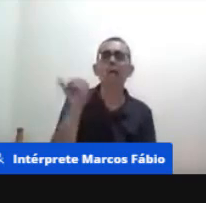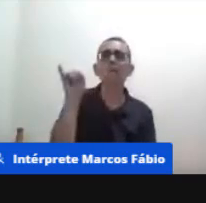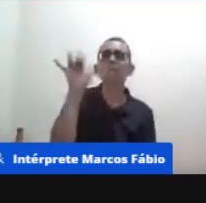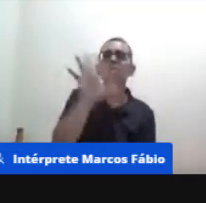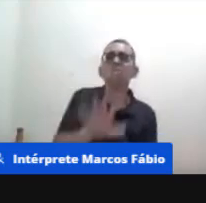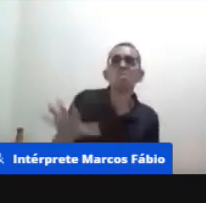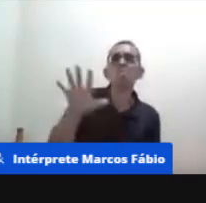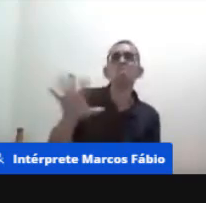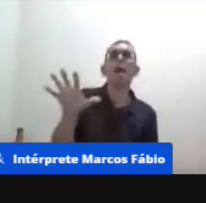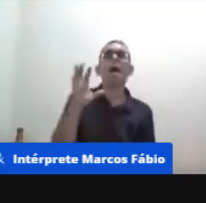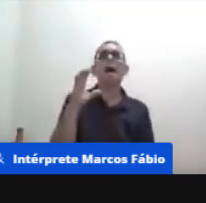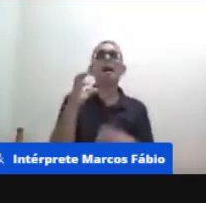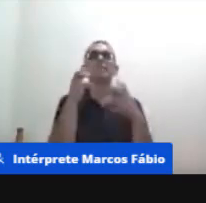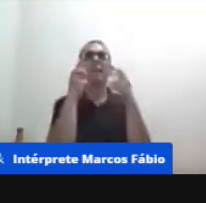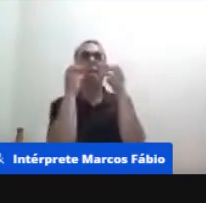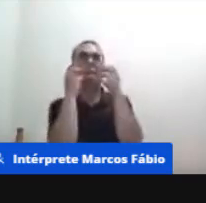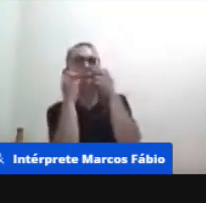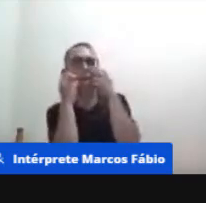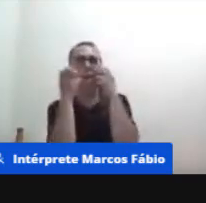ela esteja